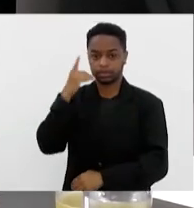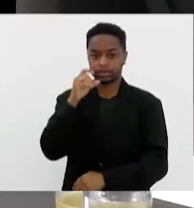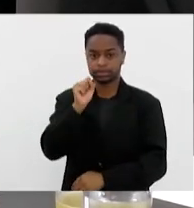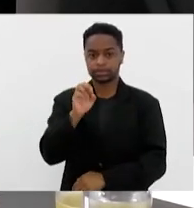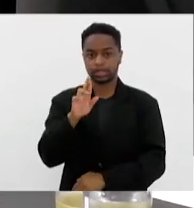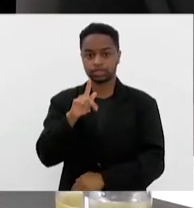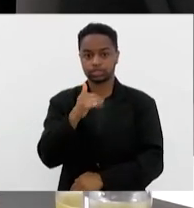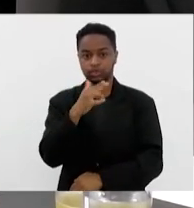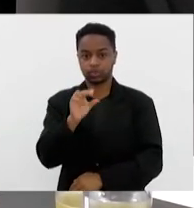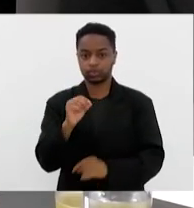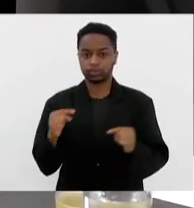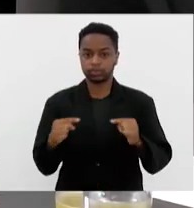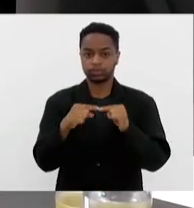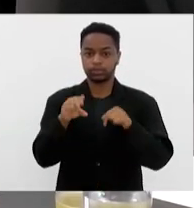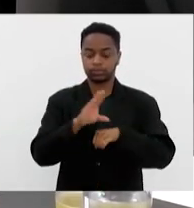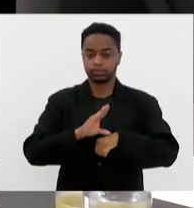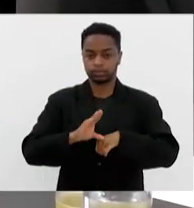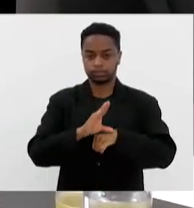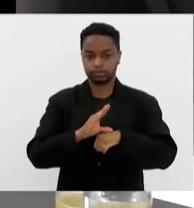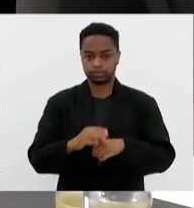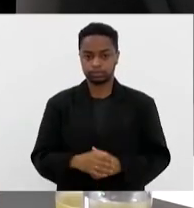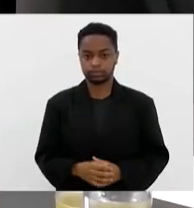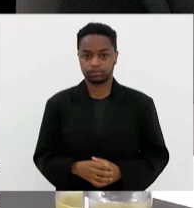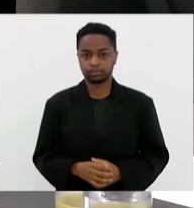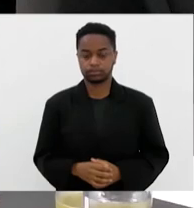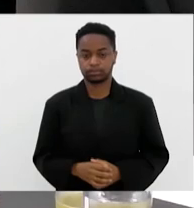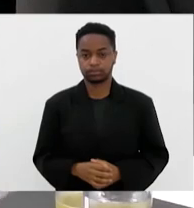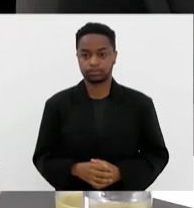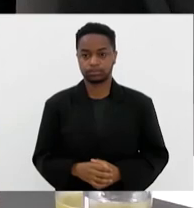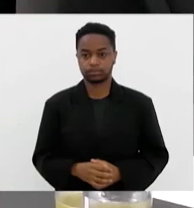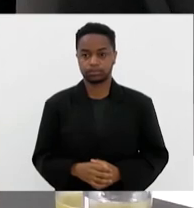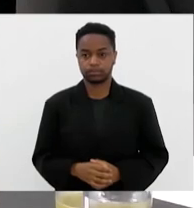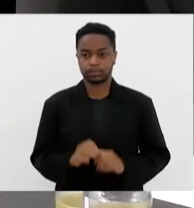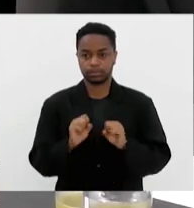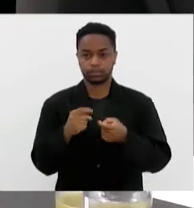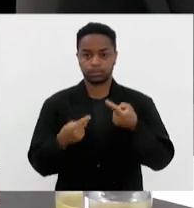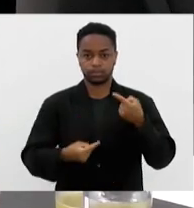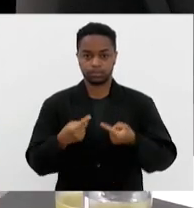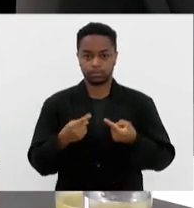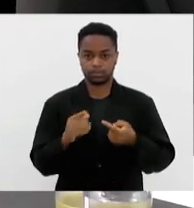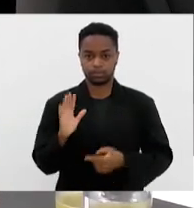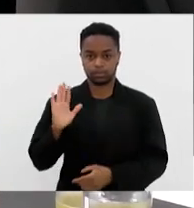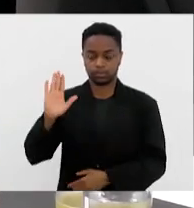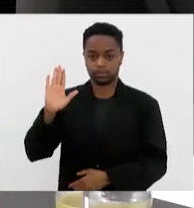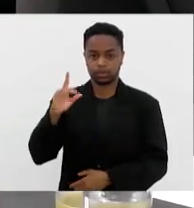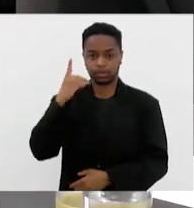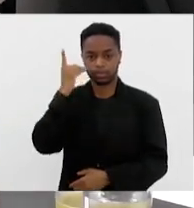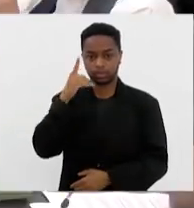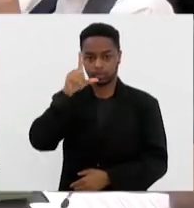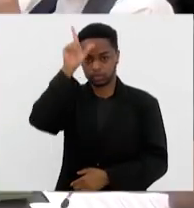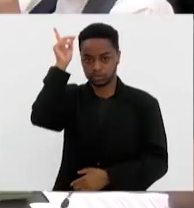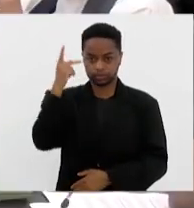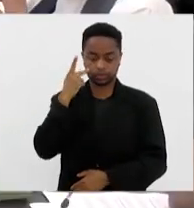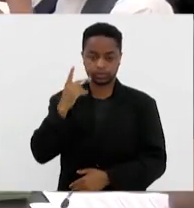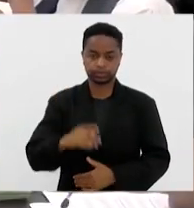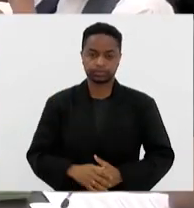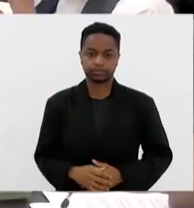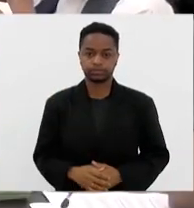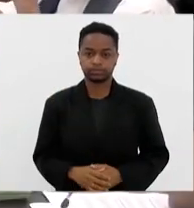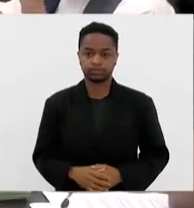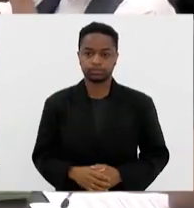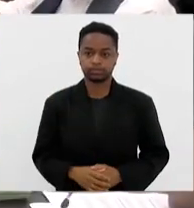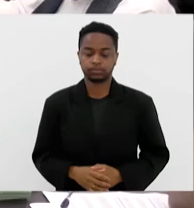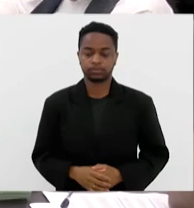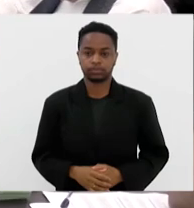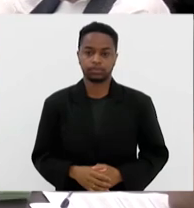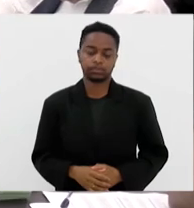pela constitucionalidade. Portanto, boto o projeto em discussão para discutir o deputado Luiz Paulo. Senhor presidente, eu estou